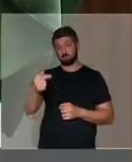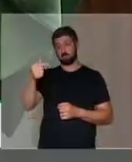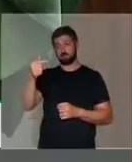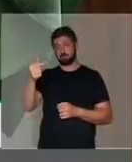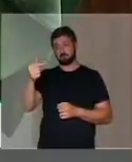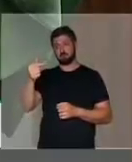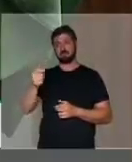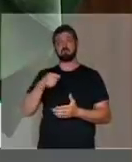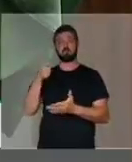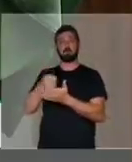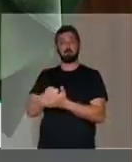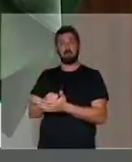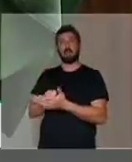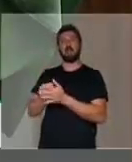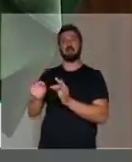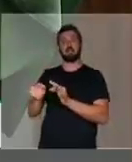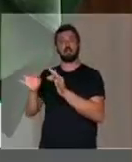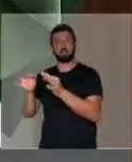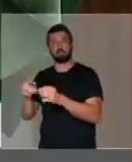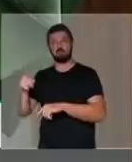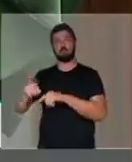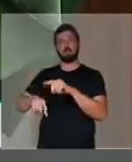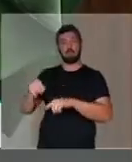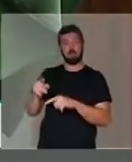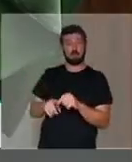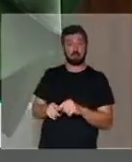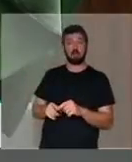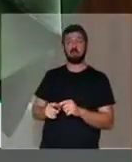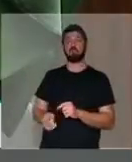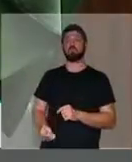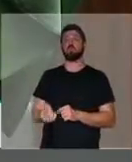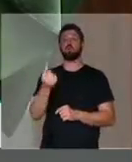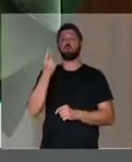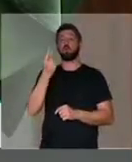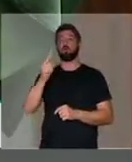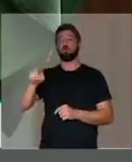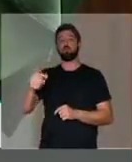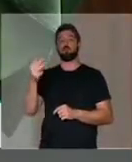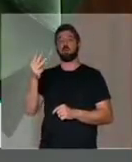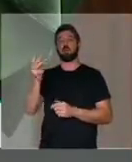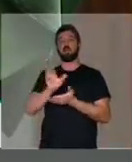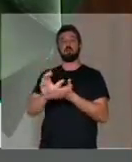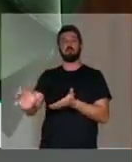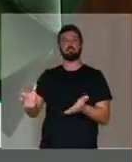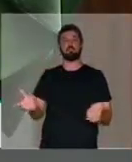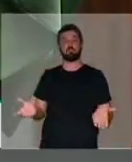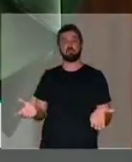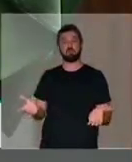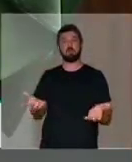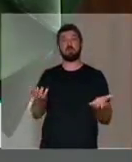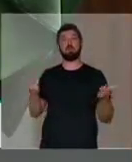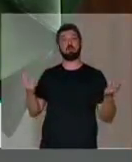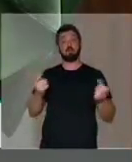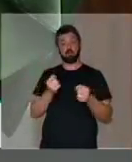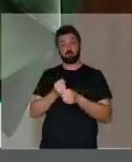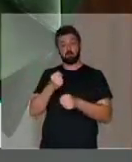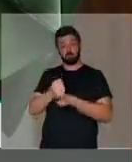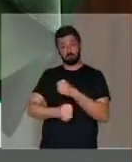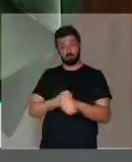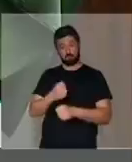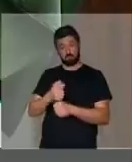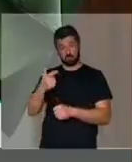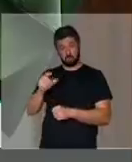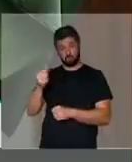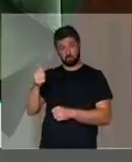2,7% para o custeio e apenas 1,3% para investimento. Assim, para o ano de 2018, o